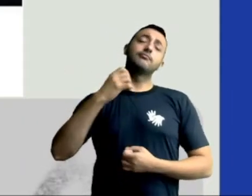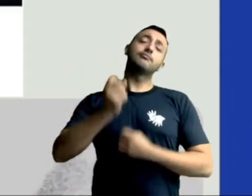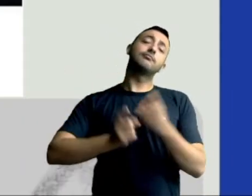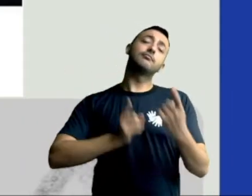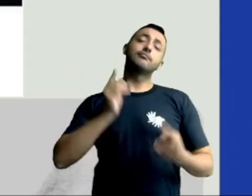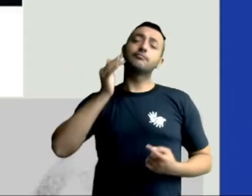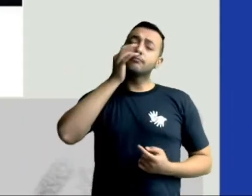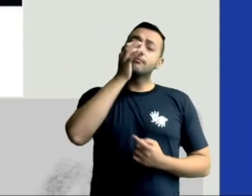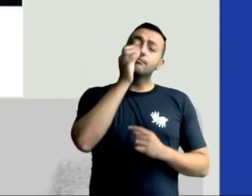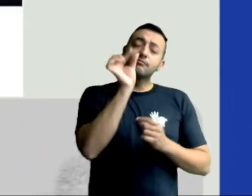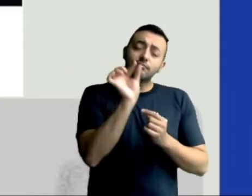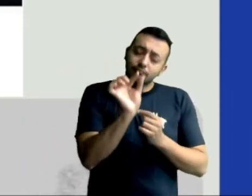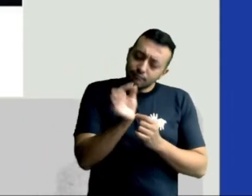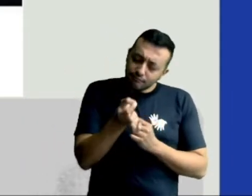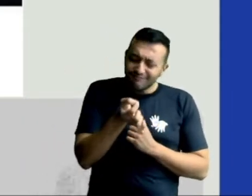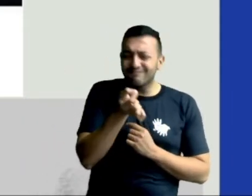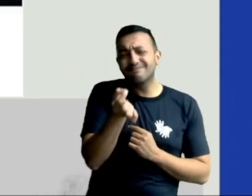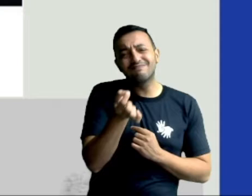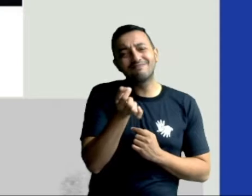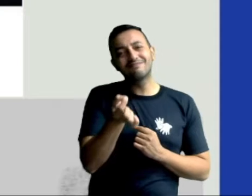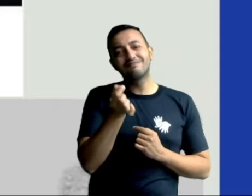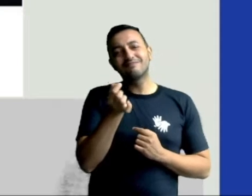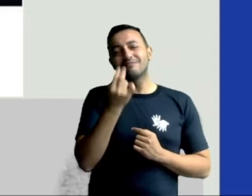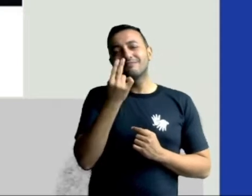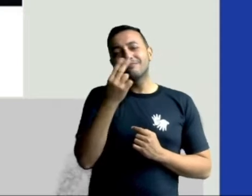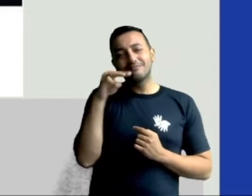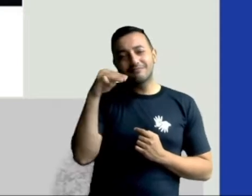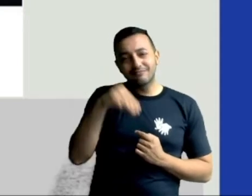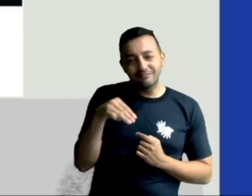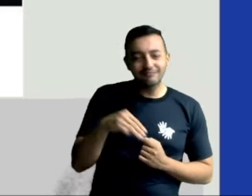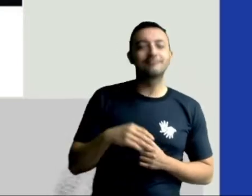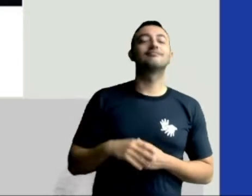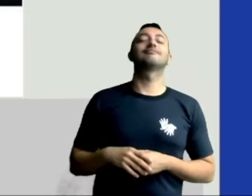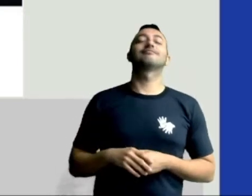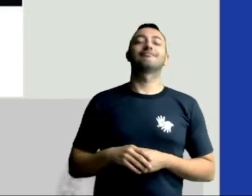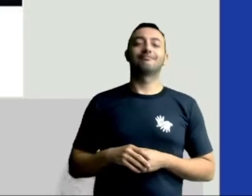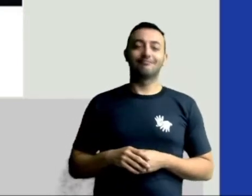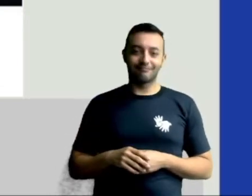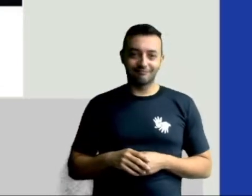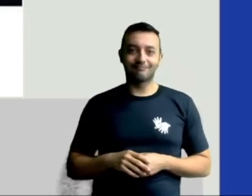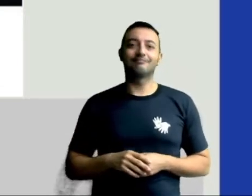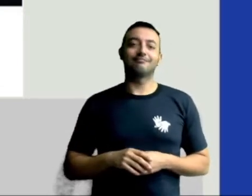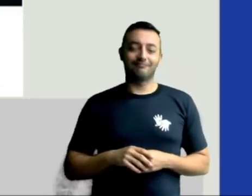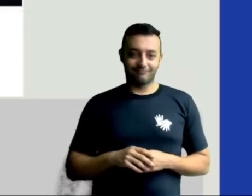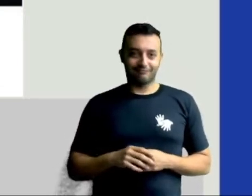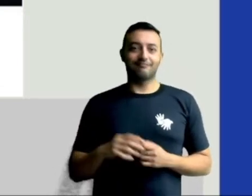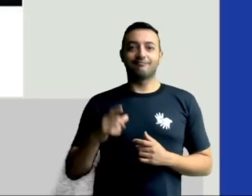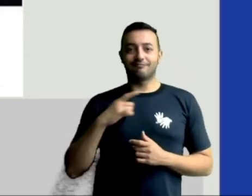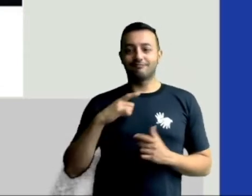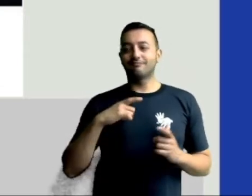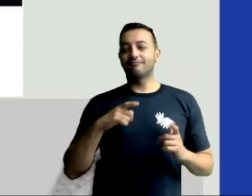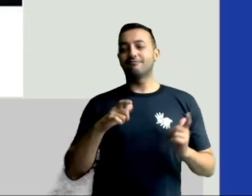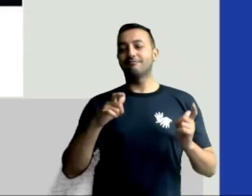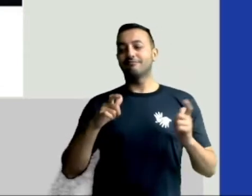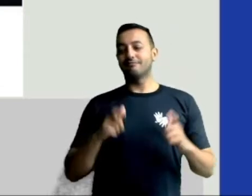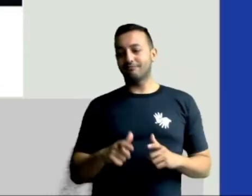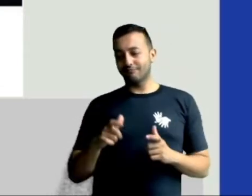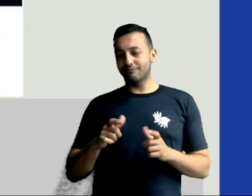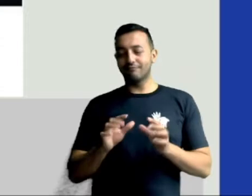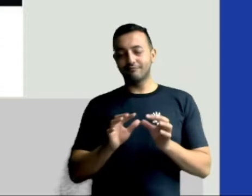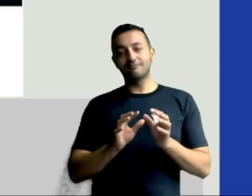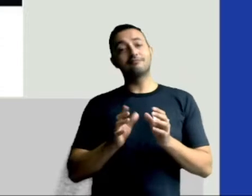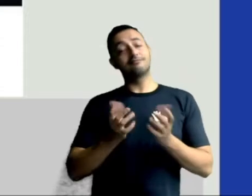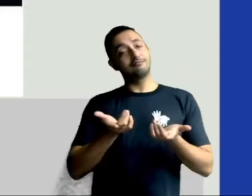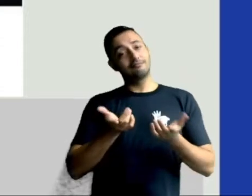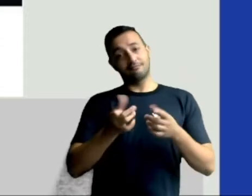bem pequenininhas, tá? Com 2 milímetros, né? Que elas geralmente ficam ali na ponta